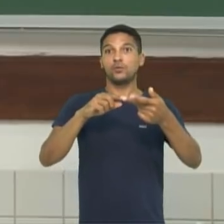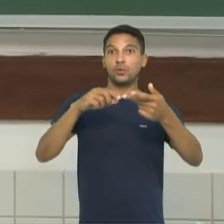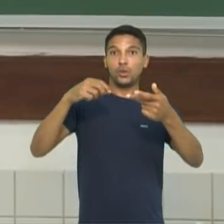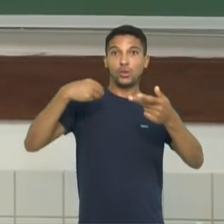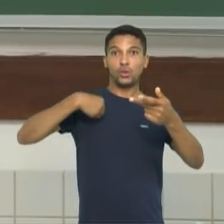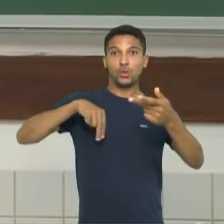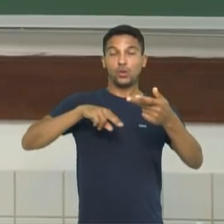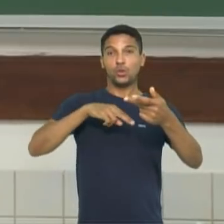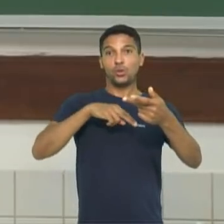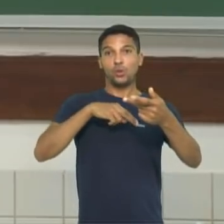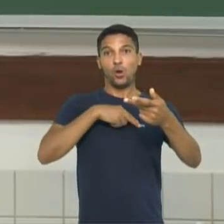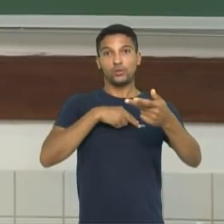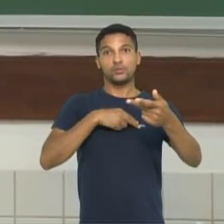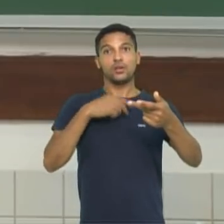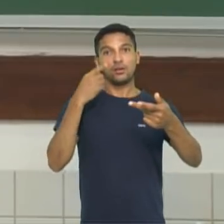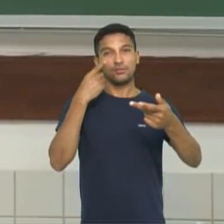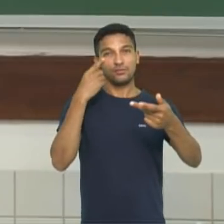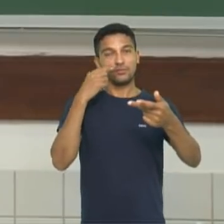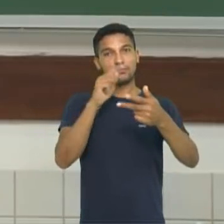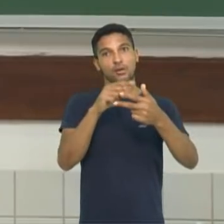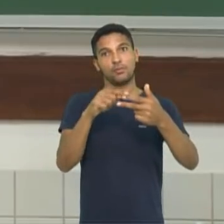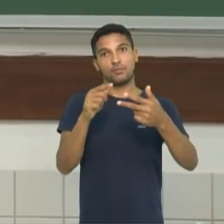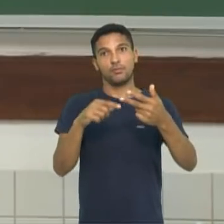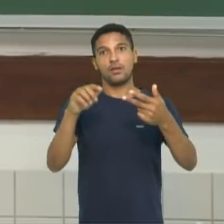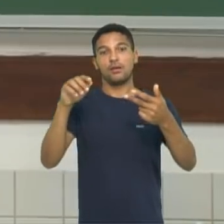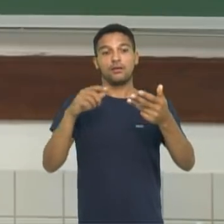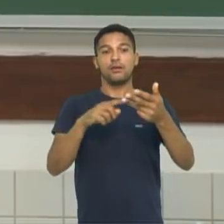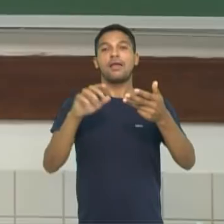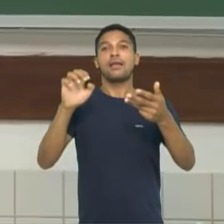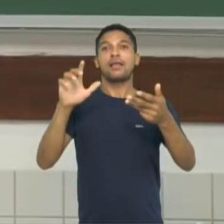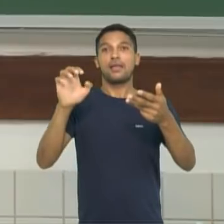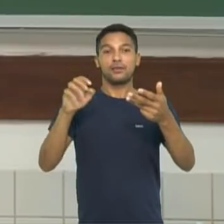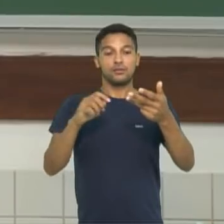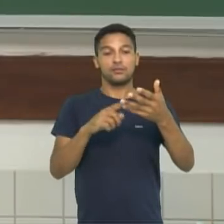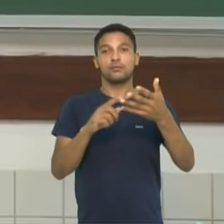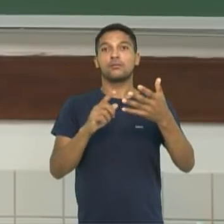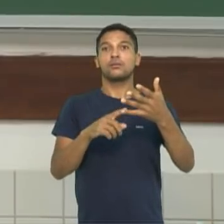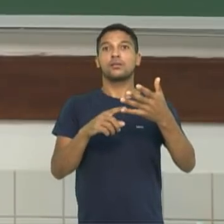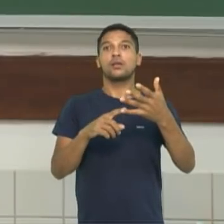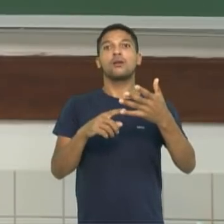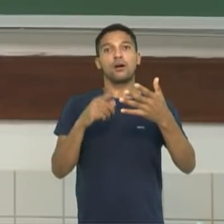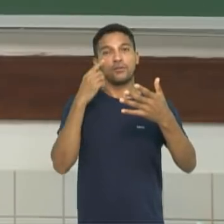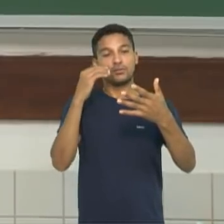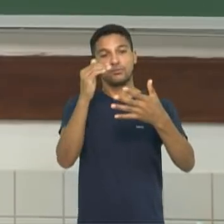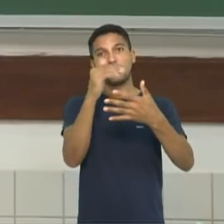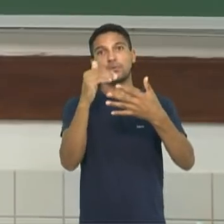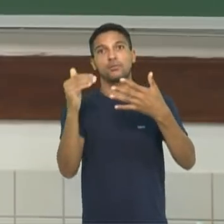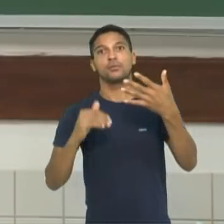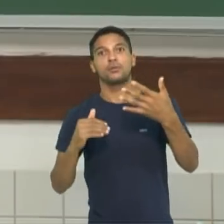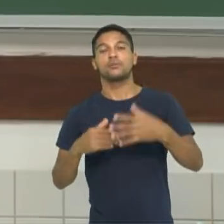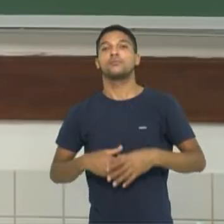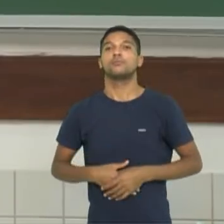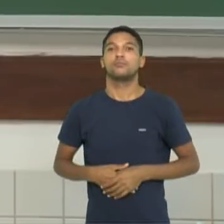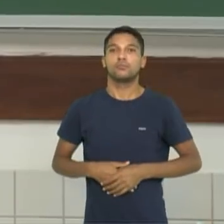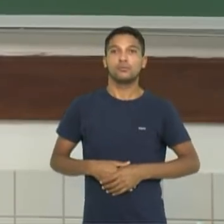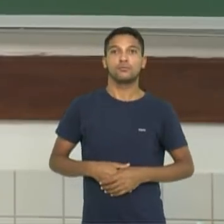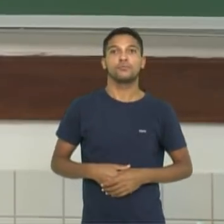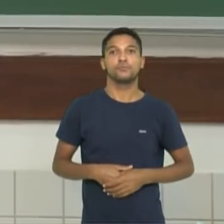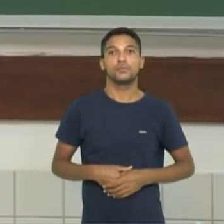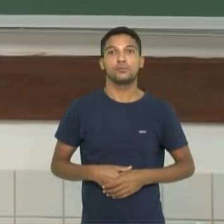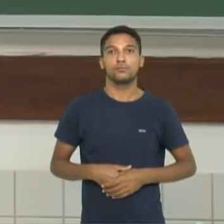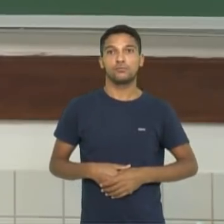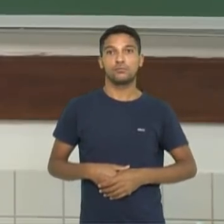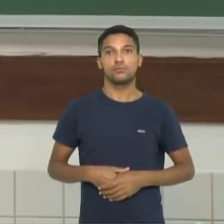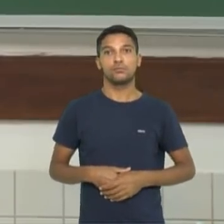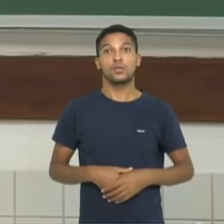que eu penso que seja verbo. Se der certo, né, se mantiver a coerência e o sentido, então sim a palavra é verbo. Então,